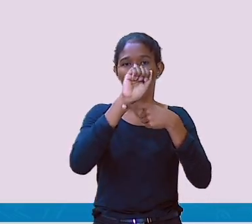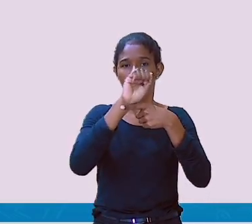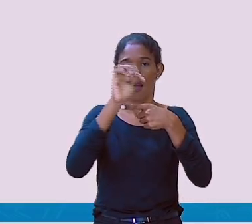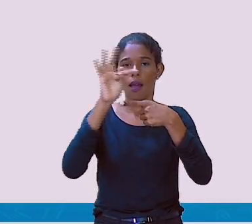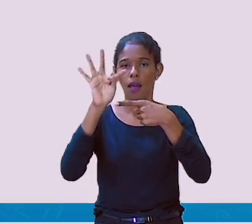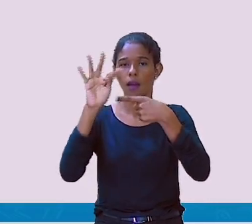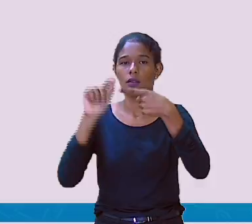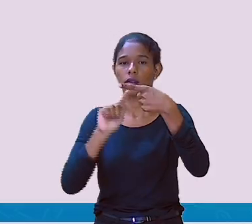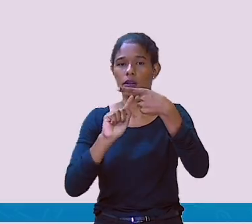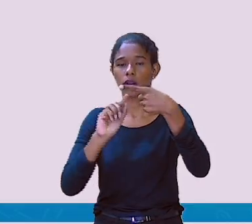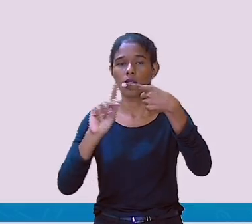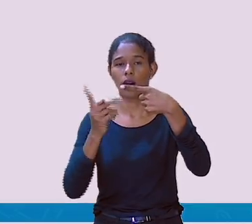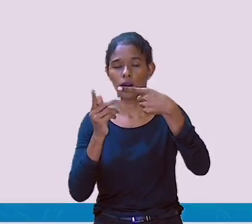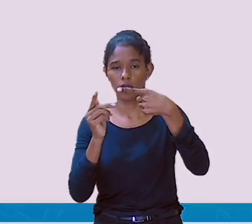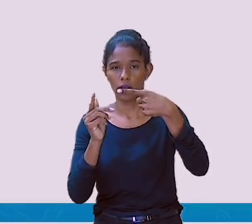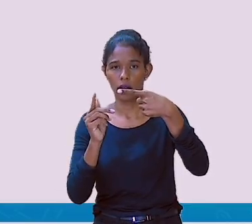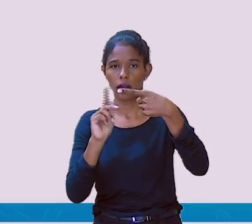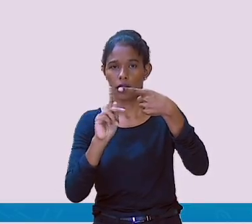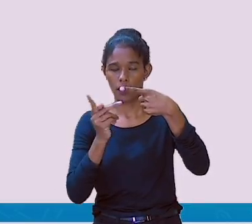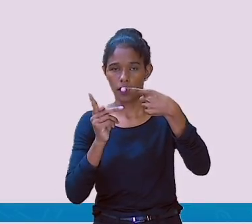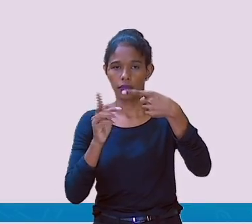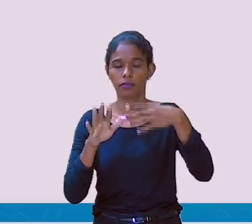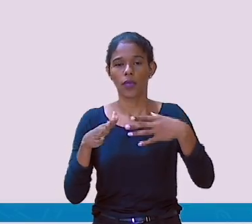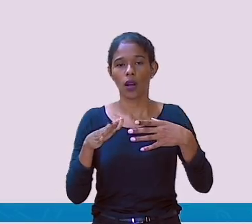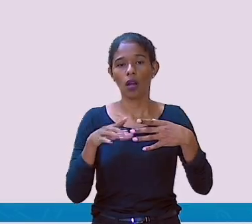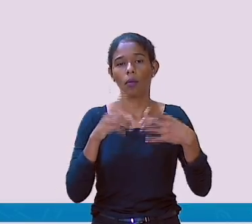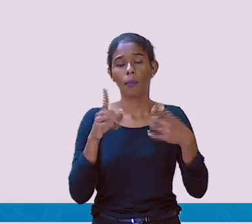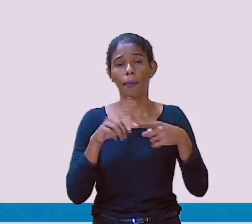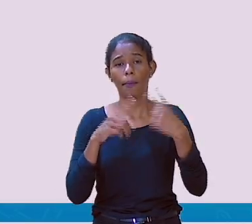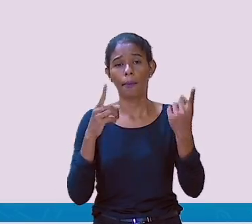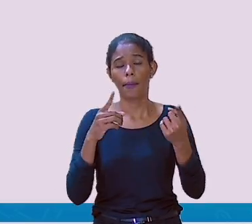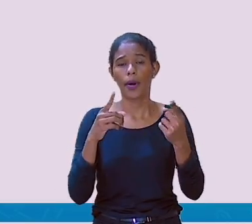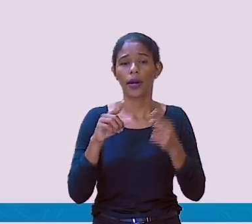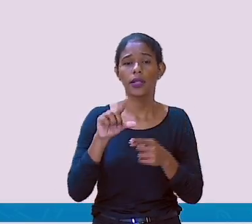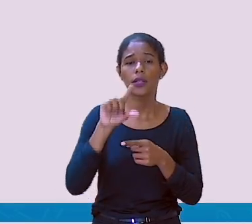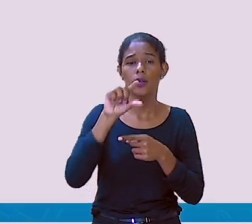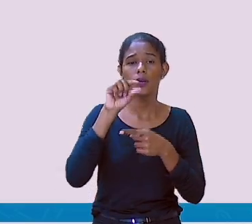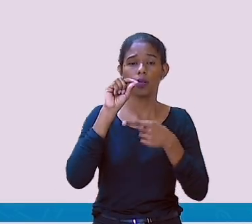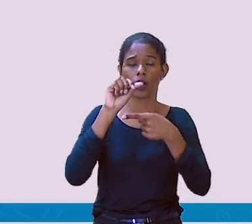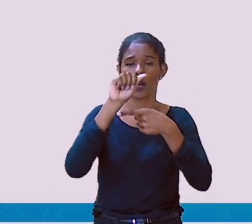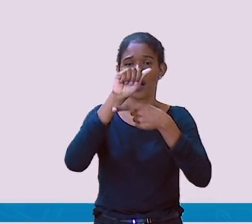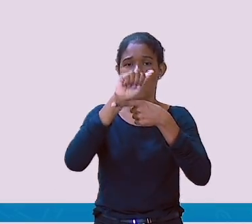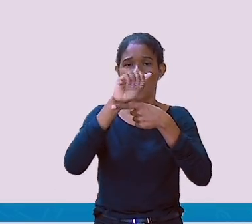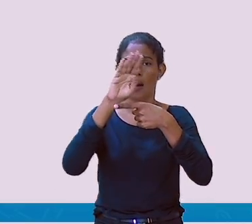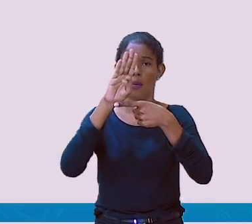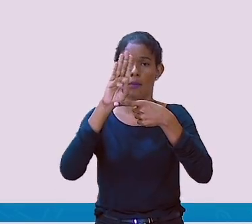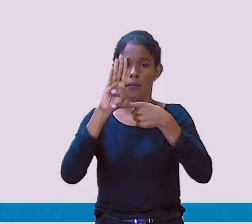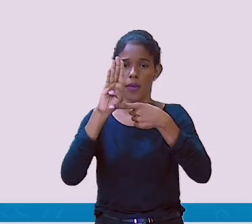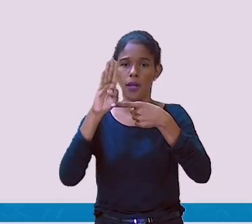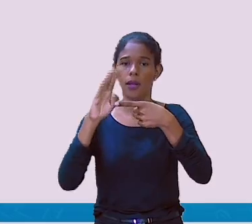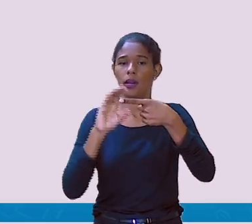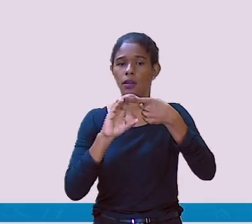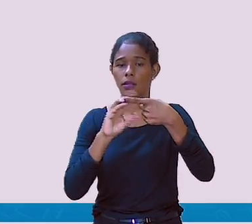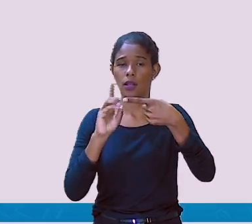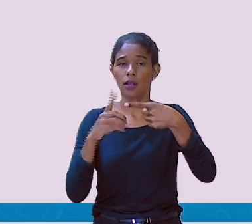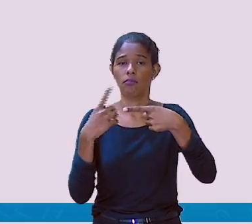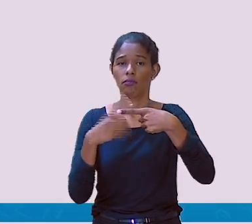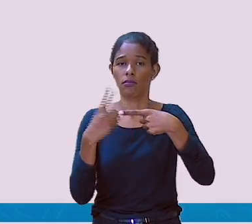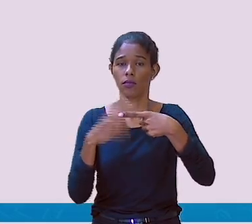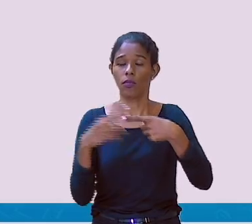GH. Eu só não vou pegar EF para GH porque eu não conheço GH. GH é uma incógnita